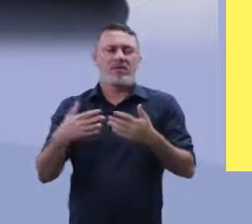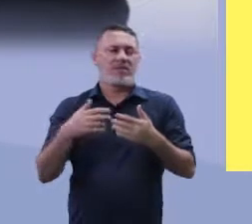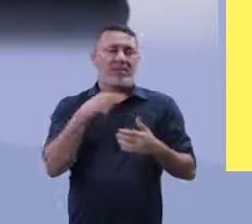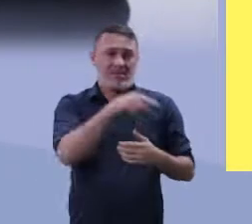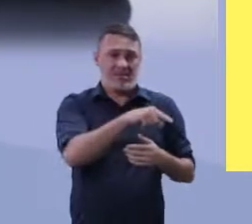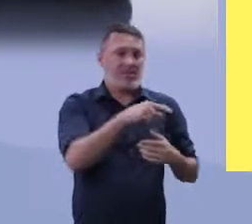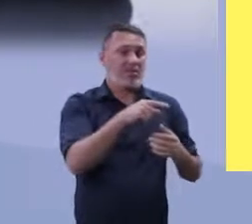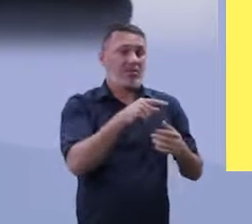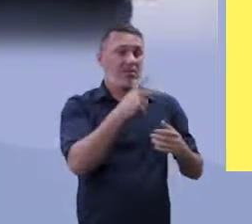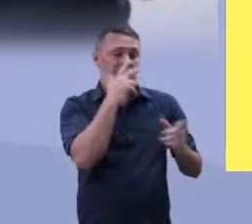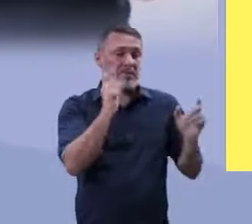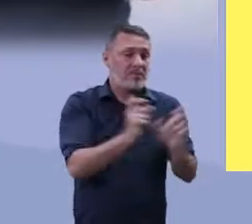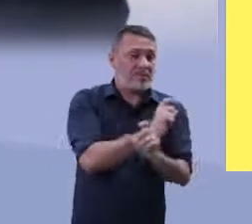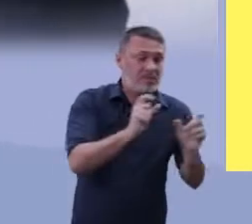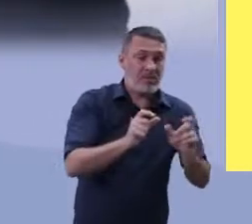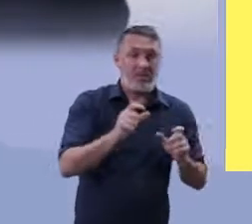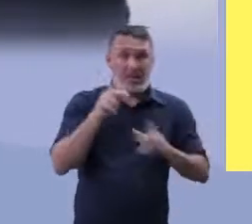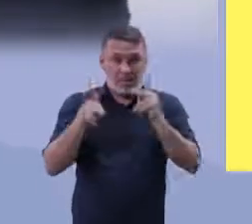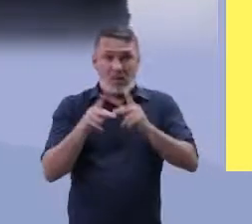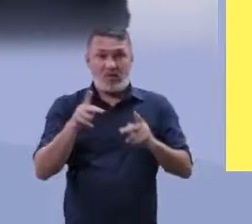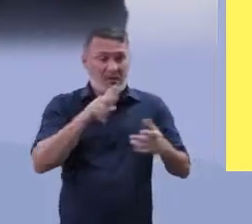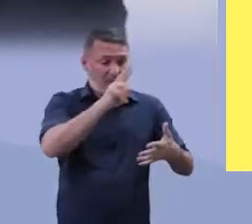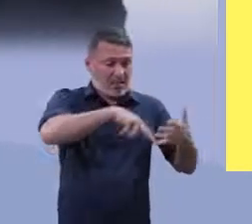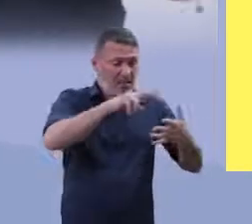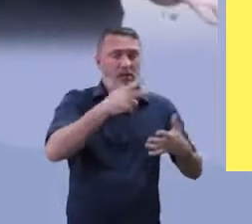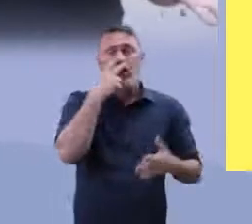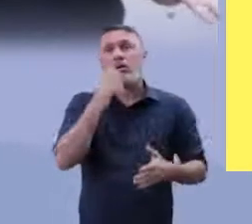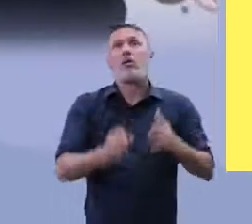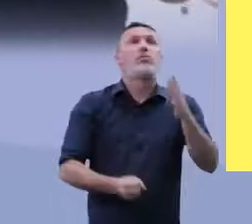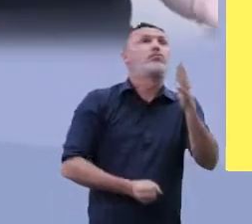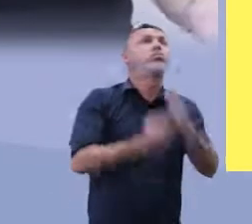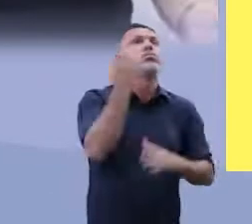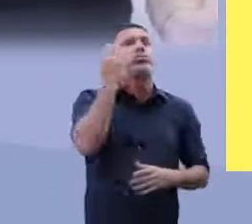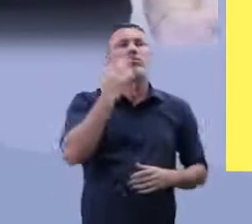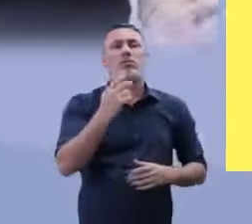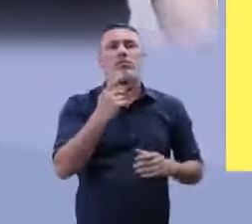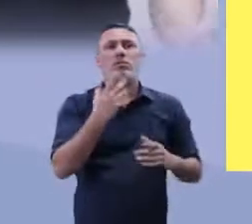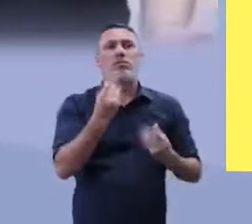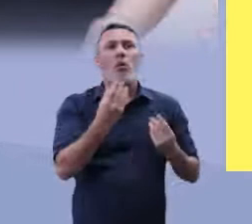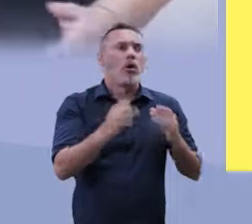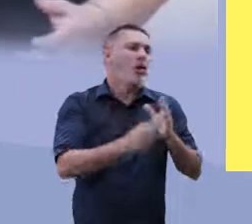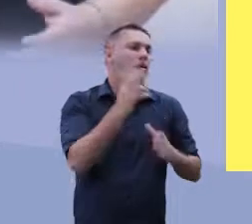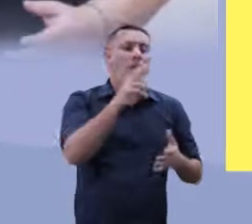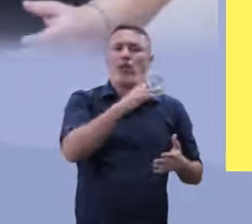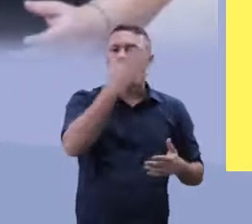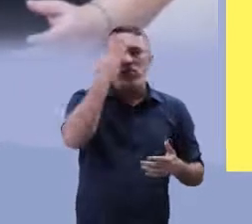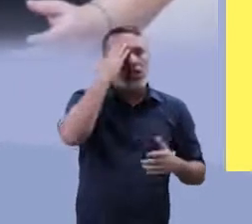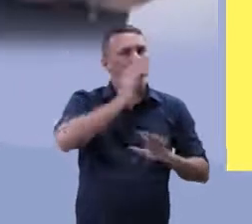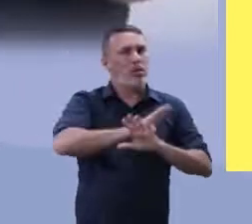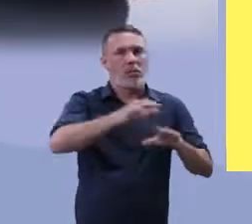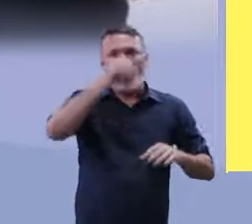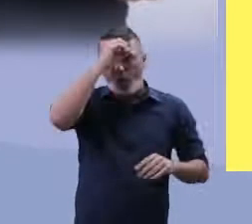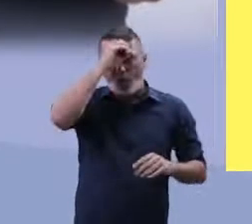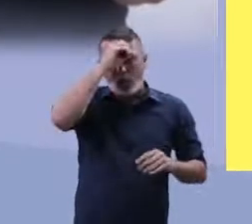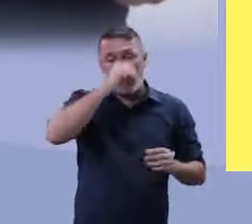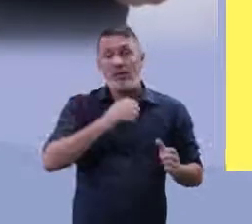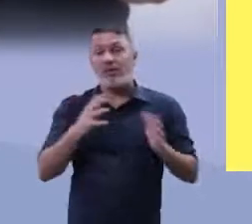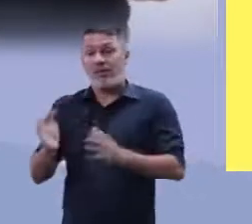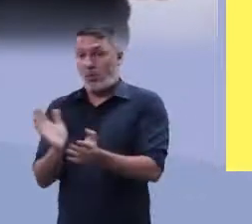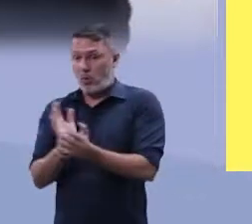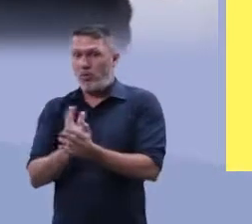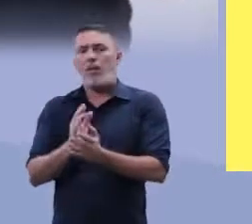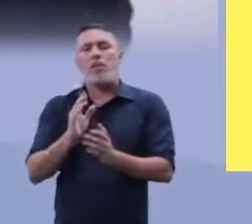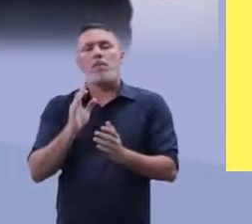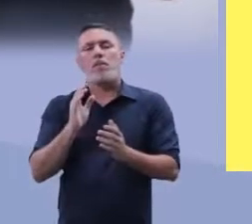enfeitada, rebuscada, que o povo brasileiro lia 200 vezes, mas não entendia. A proposta deles